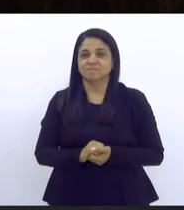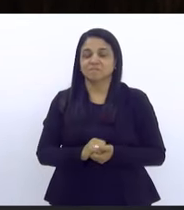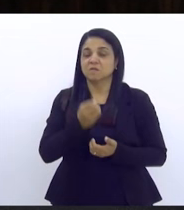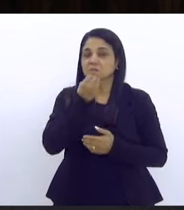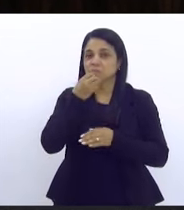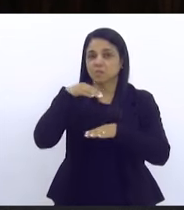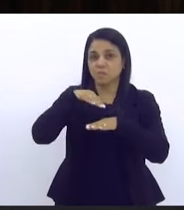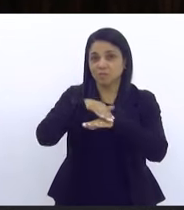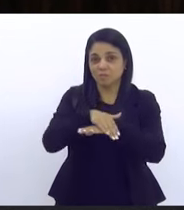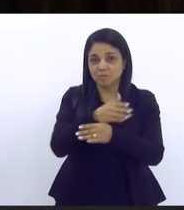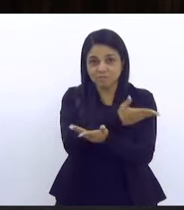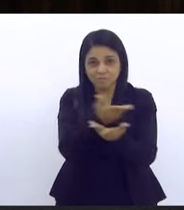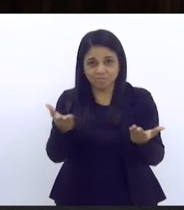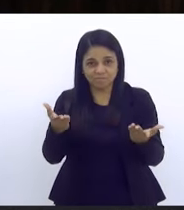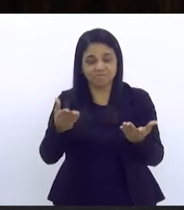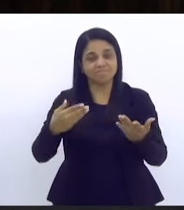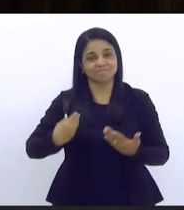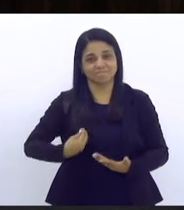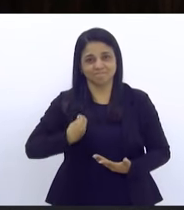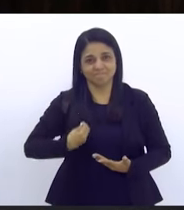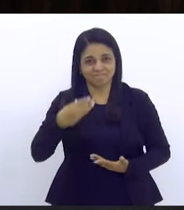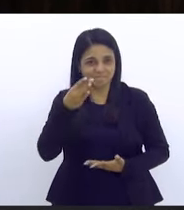Boa noite a todos presentes.